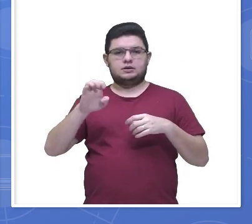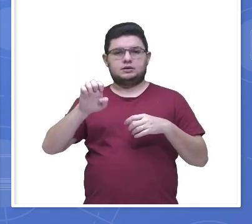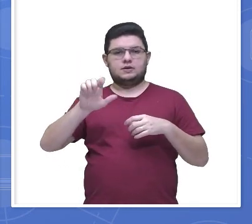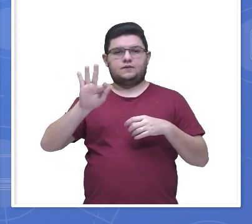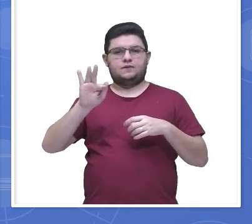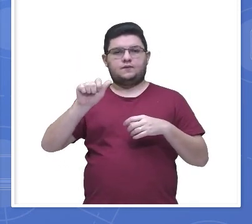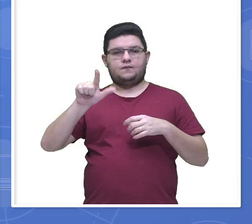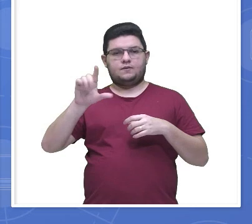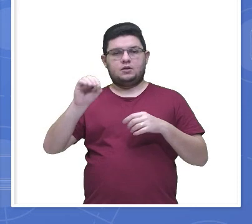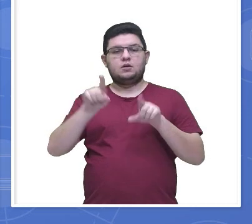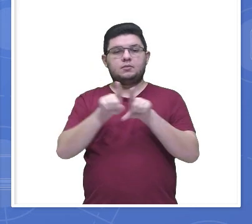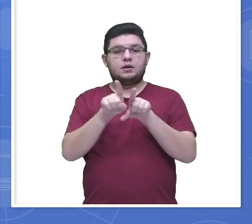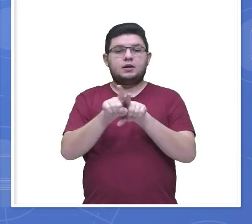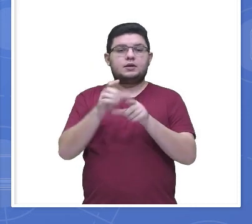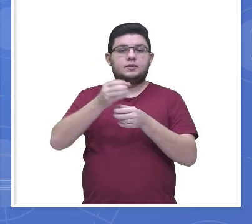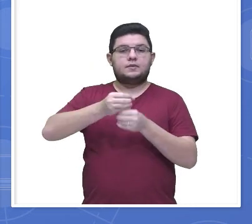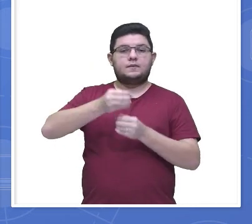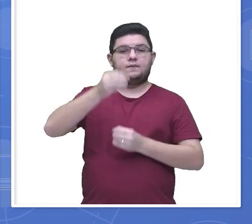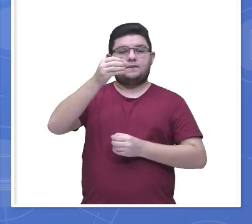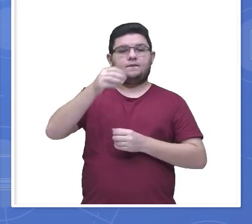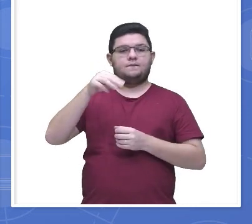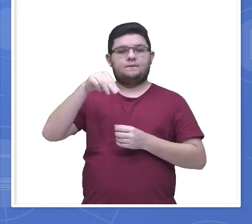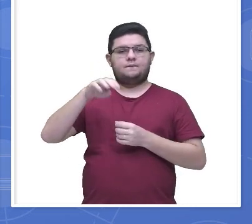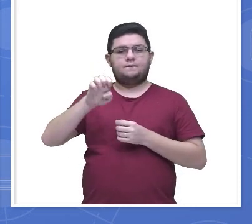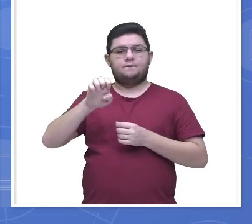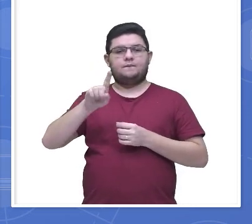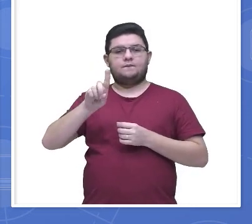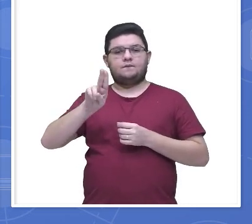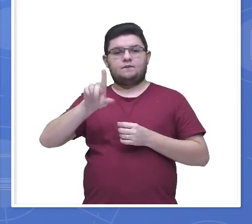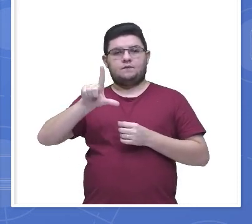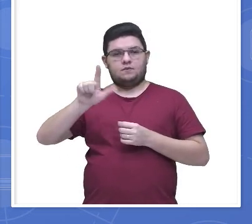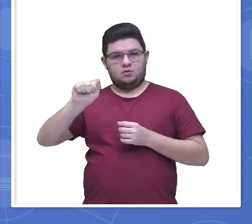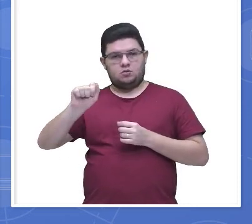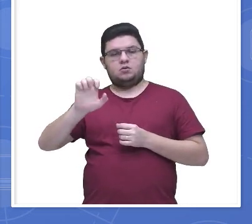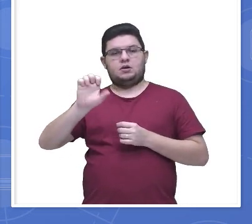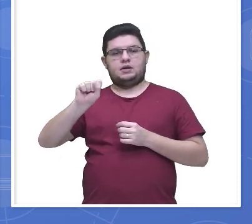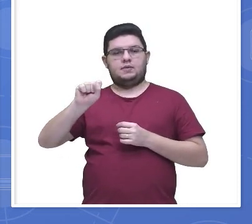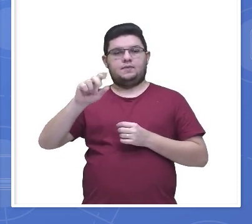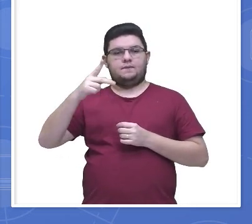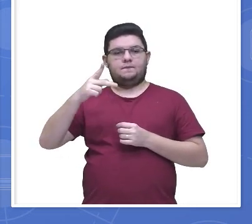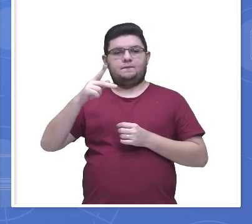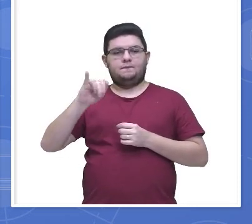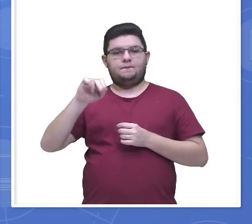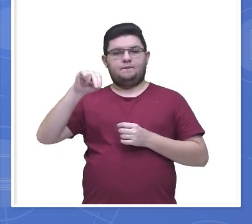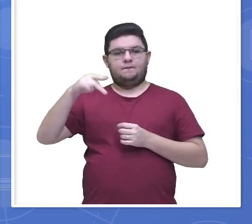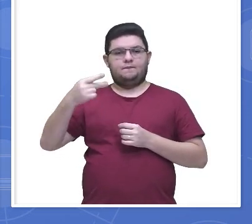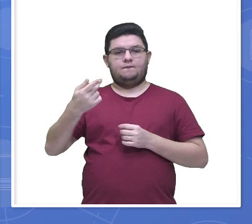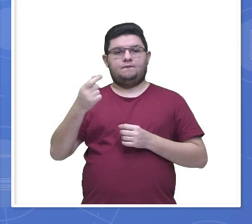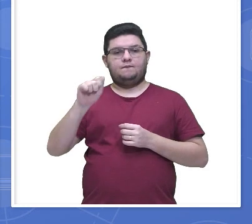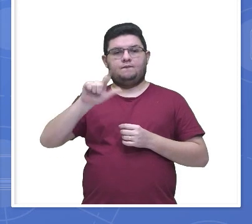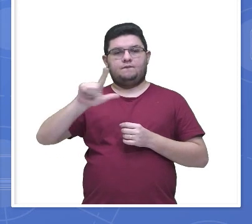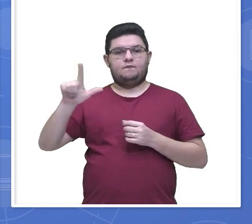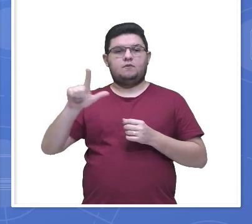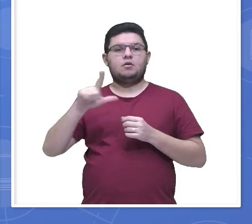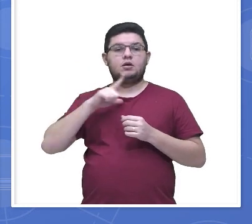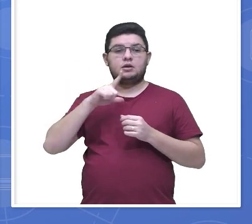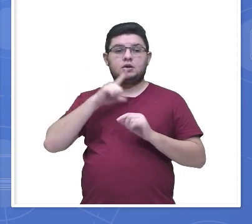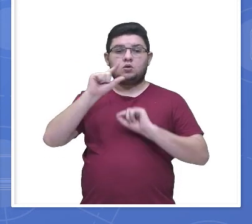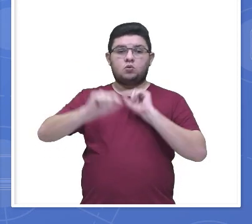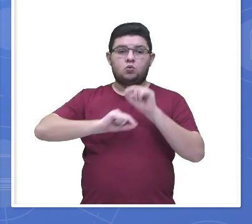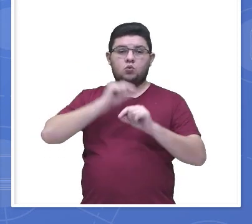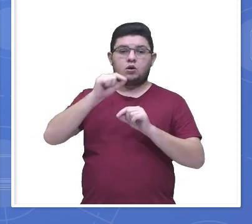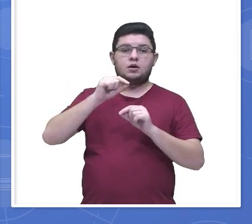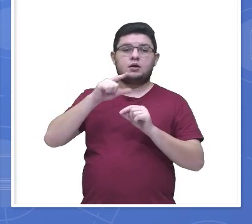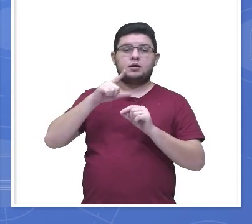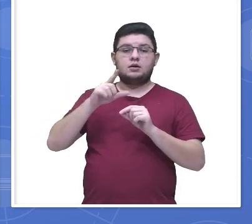envolvidos e protegidos por três membranas denominadas meninges. Olha só. Então, a gente tem aí na